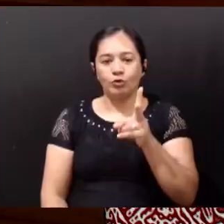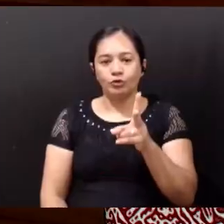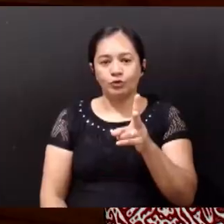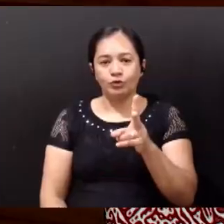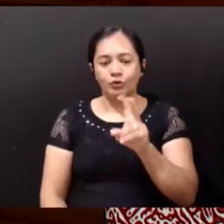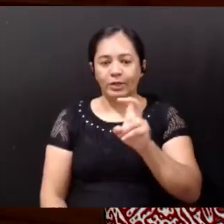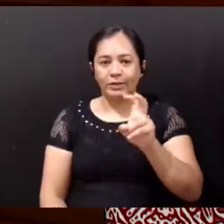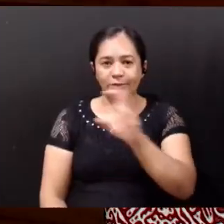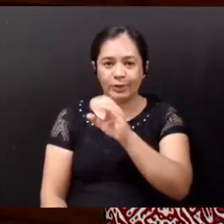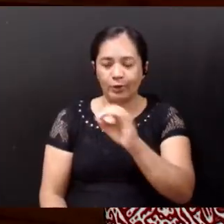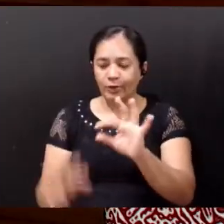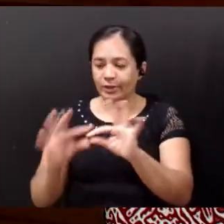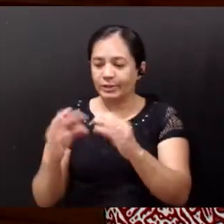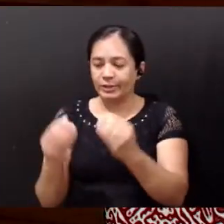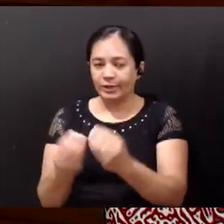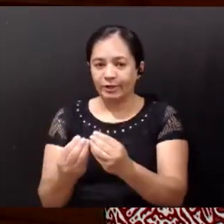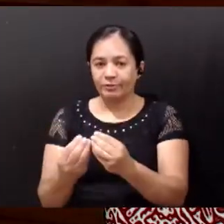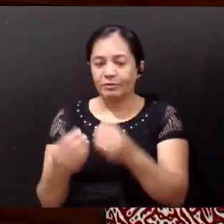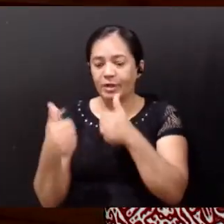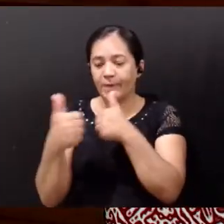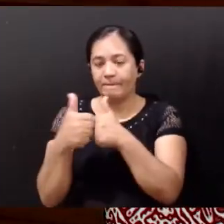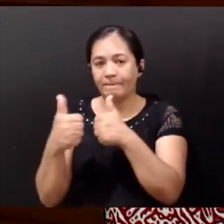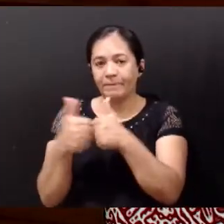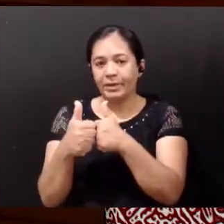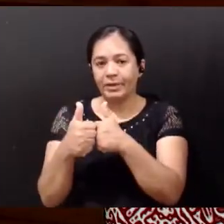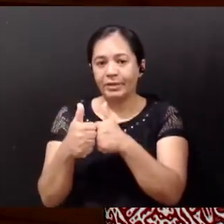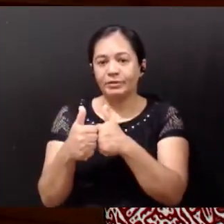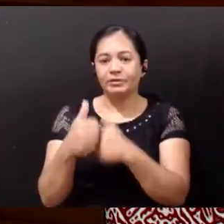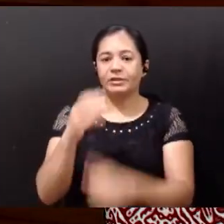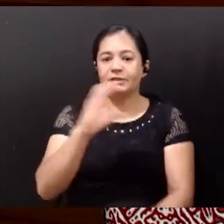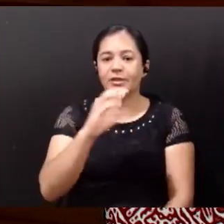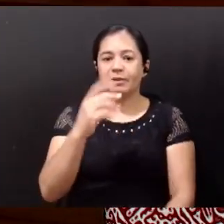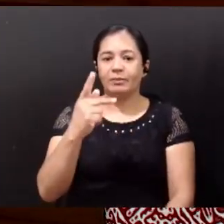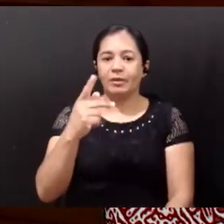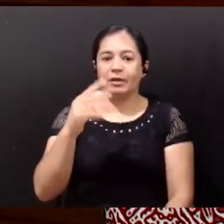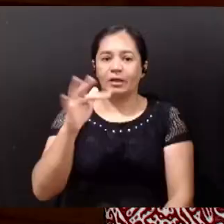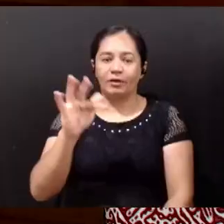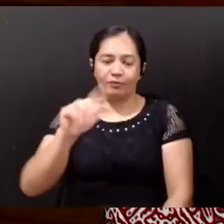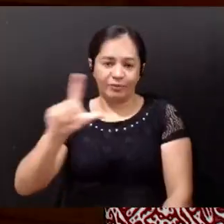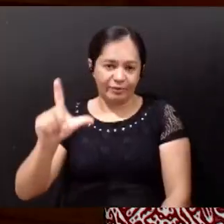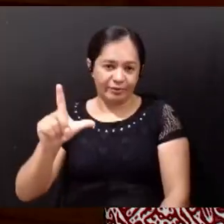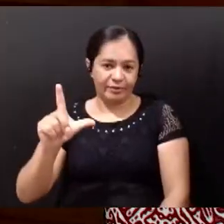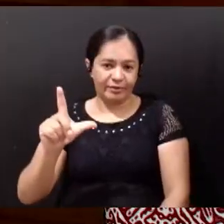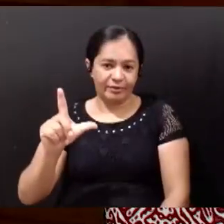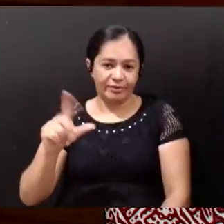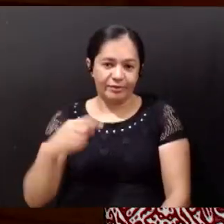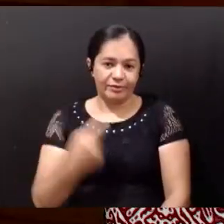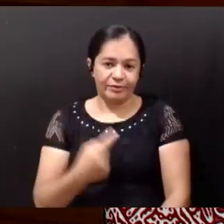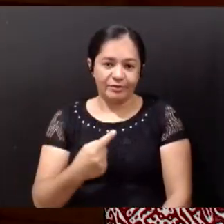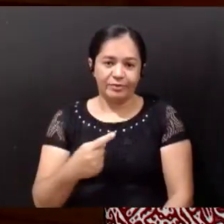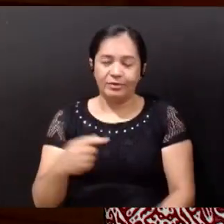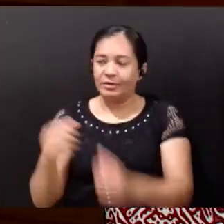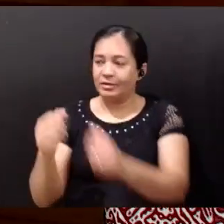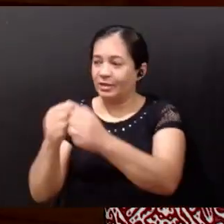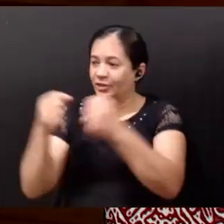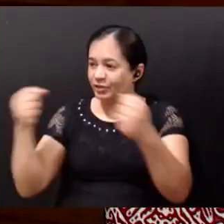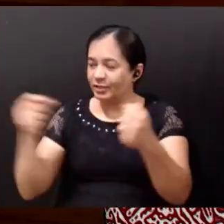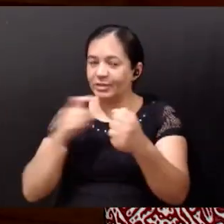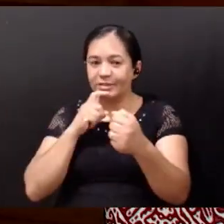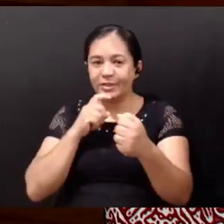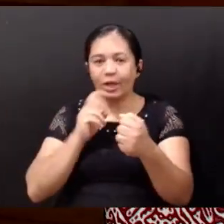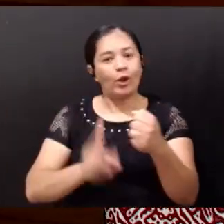de 2 comunidades ali perto da CPFL, e a geladeira física continua, né, sendo